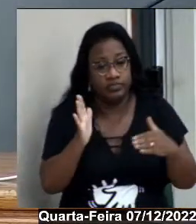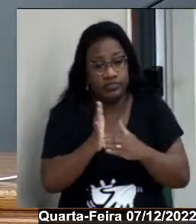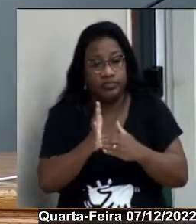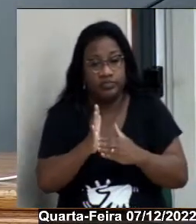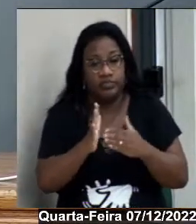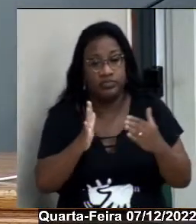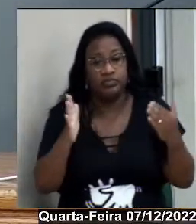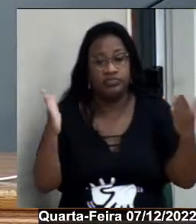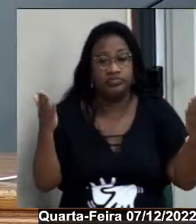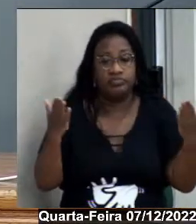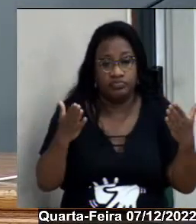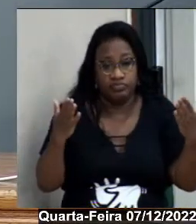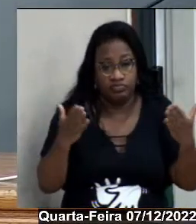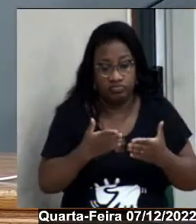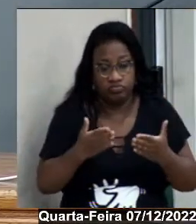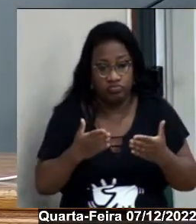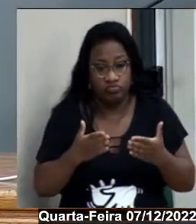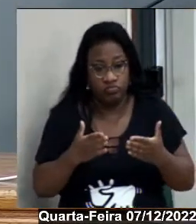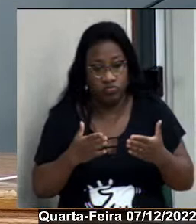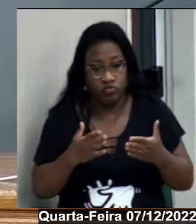dispõe sobre a concessão de título